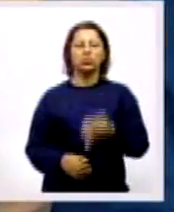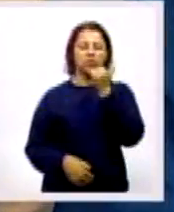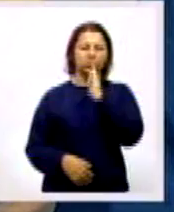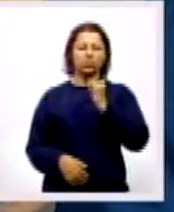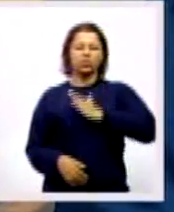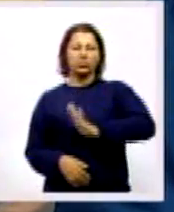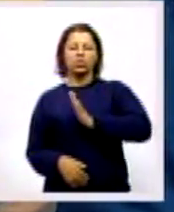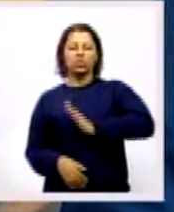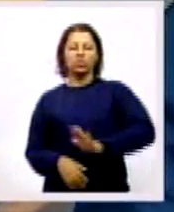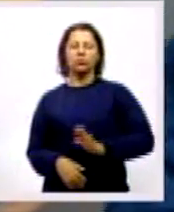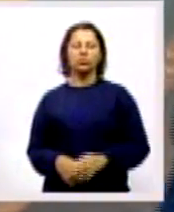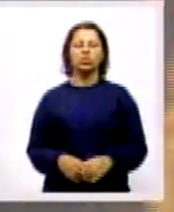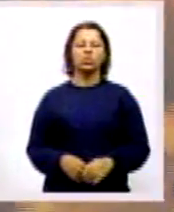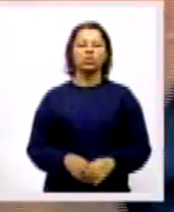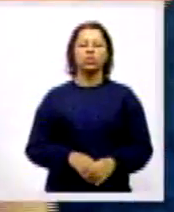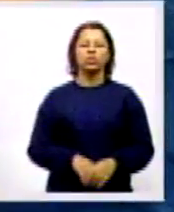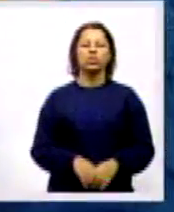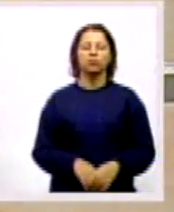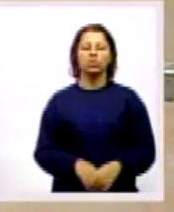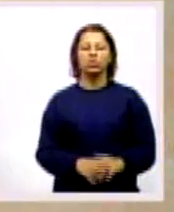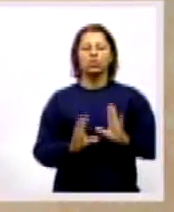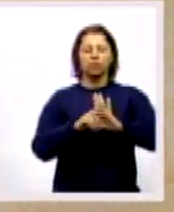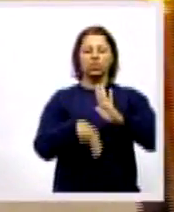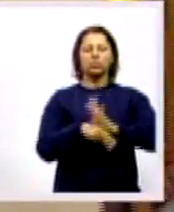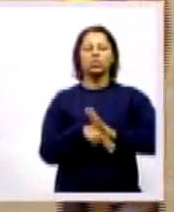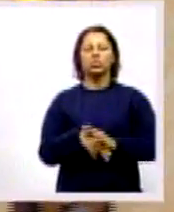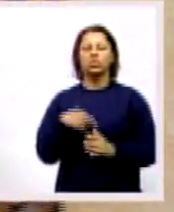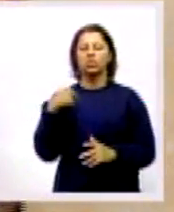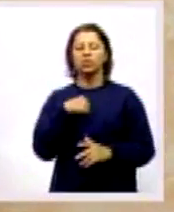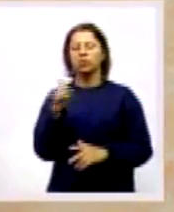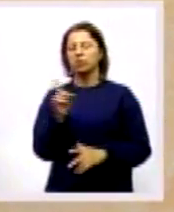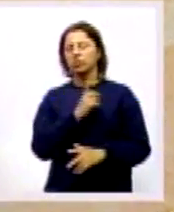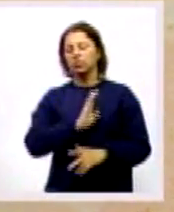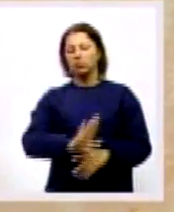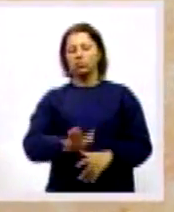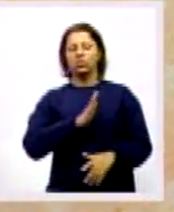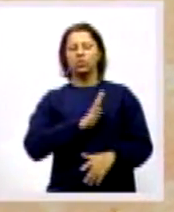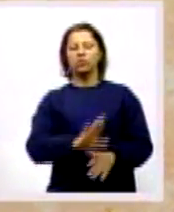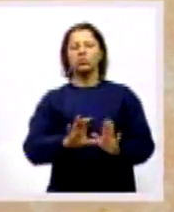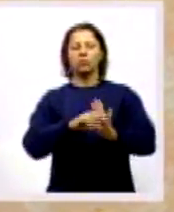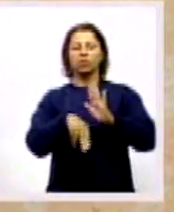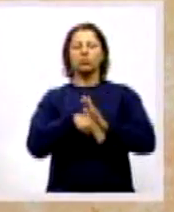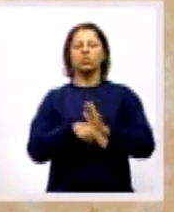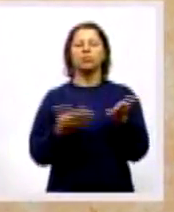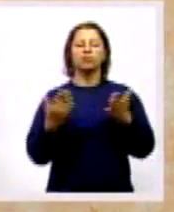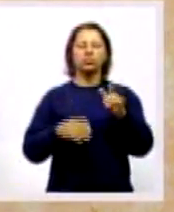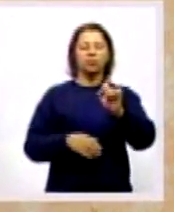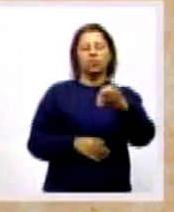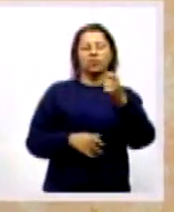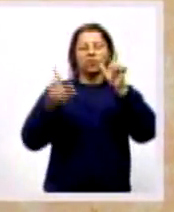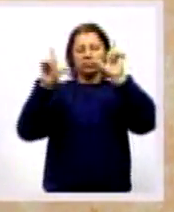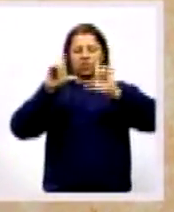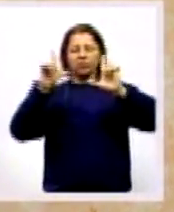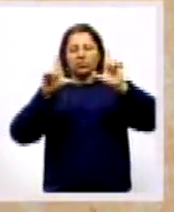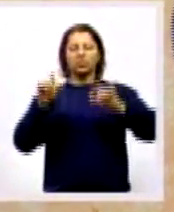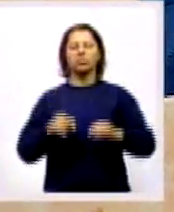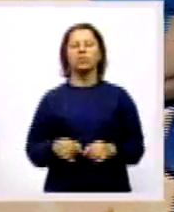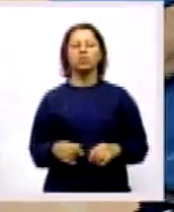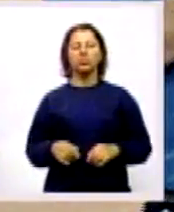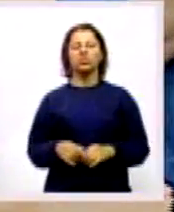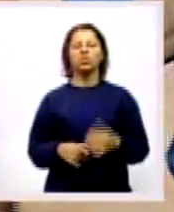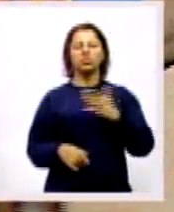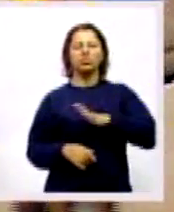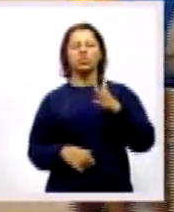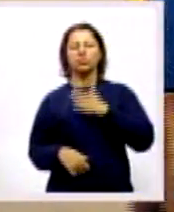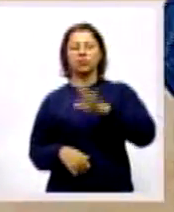gosto de lá não. Nossa, canção nova, não suporto. Mas de vez em quando está lá ligando. Não suporto aquele